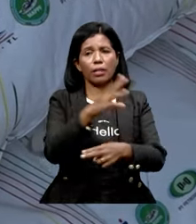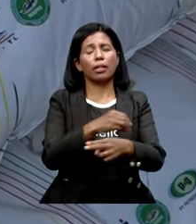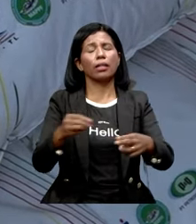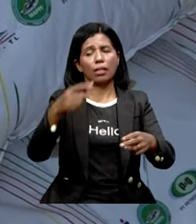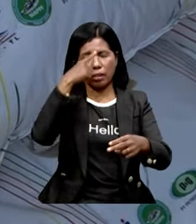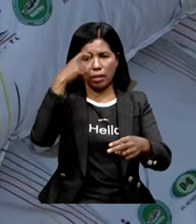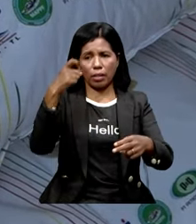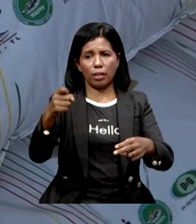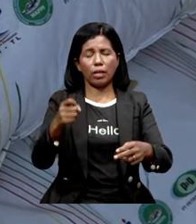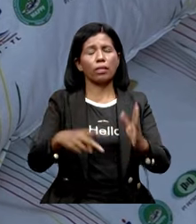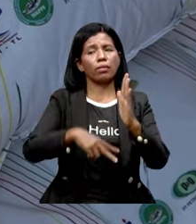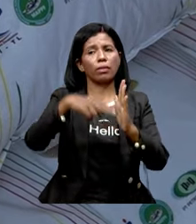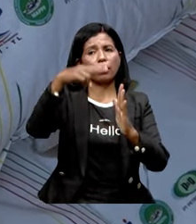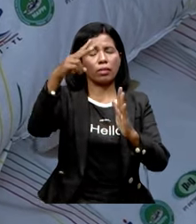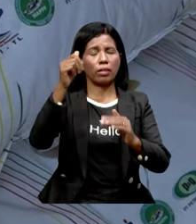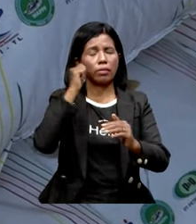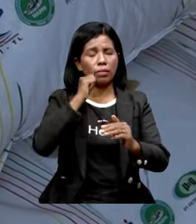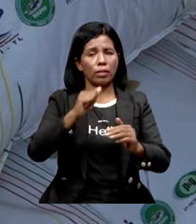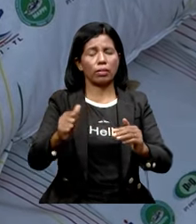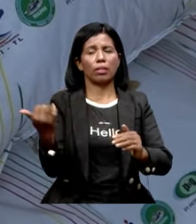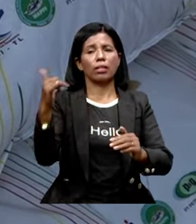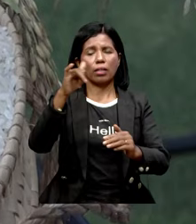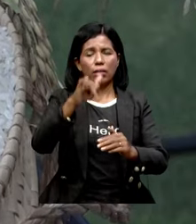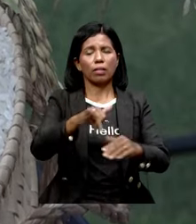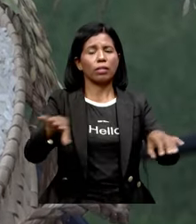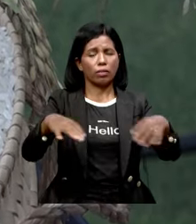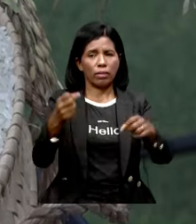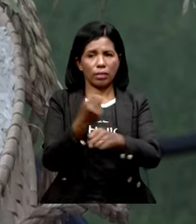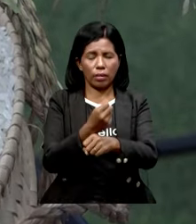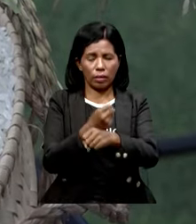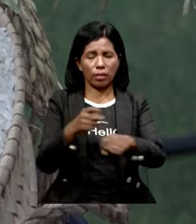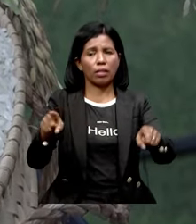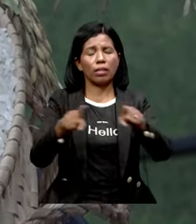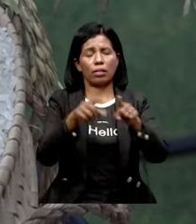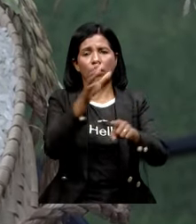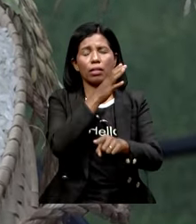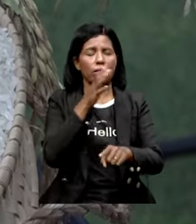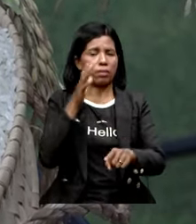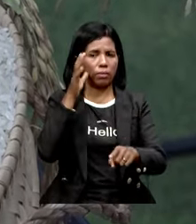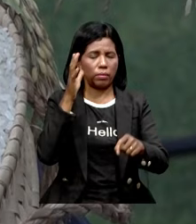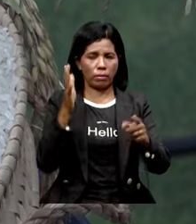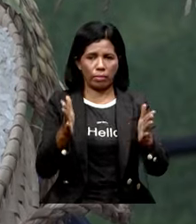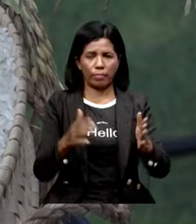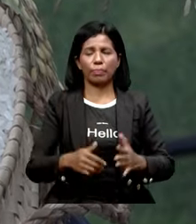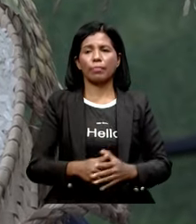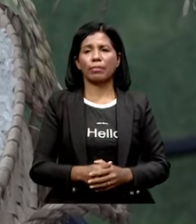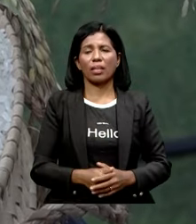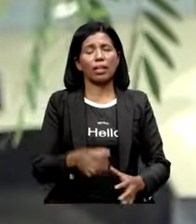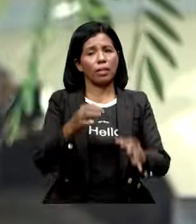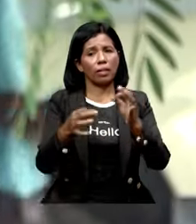Tamba, a tu valoriza e não afeta o Sira Nebe durante o serviço de uma caixa no dar agricultora. E se eu encarregue em